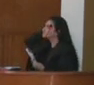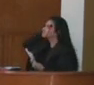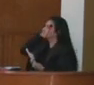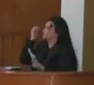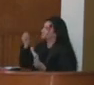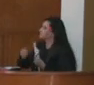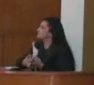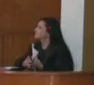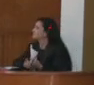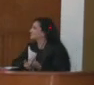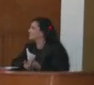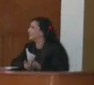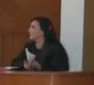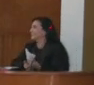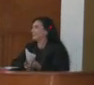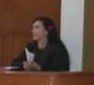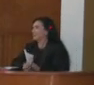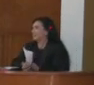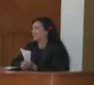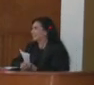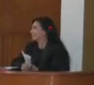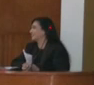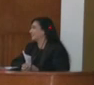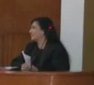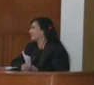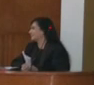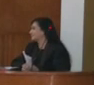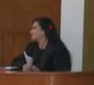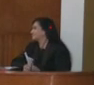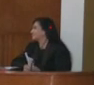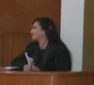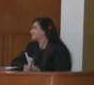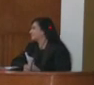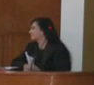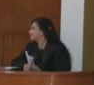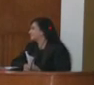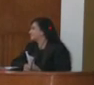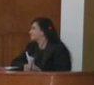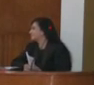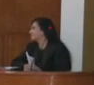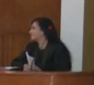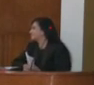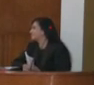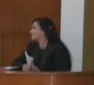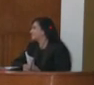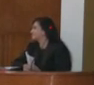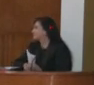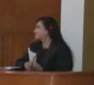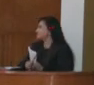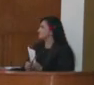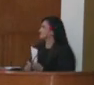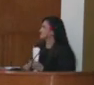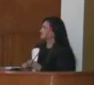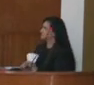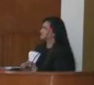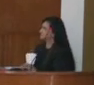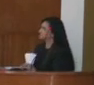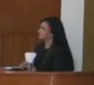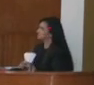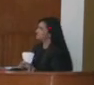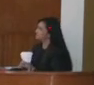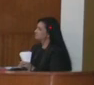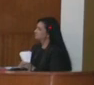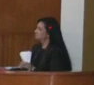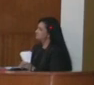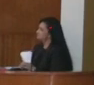ainda não me reconheci desse jeito. Tudo bem, eu uso óculos, hoje estou com um terno cinza chumbo, uma blusa branca social,